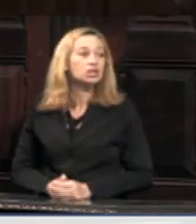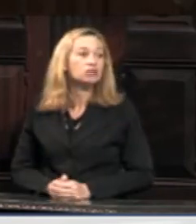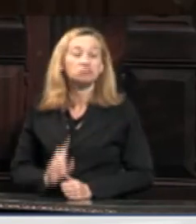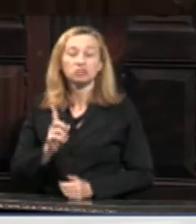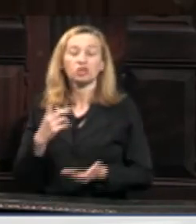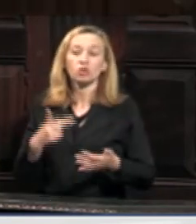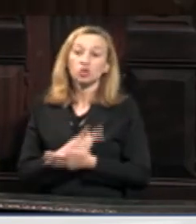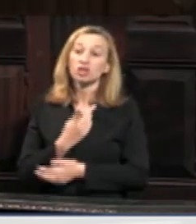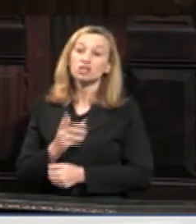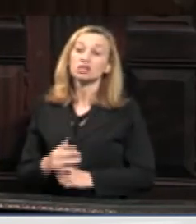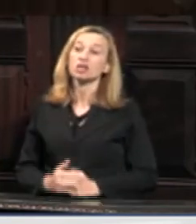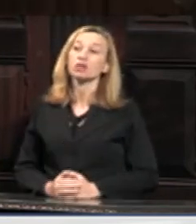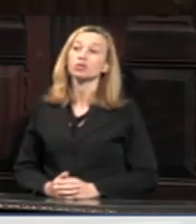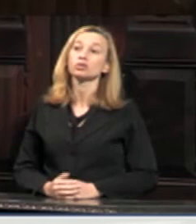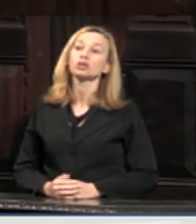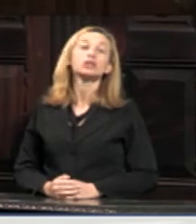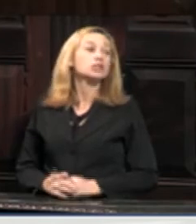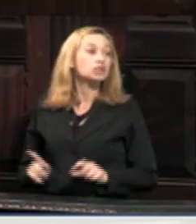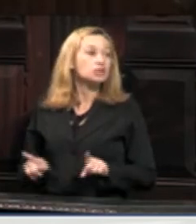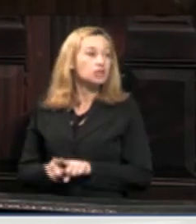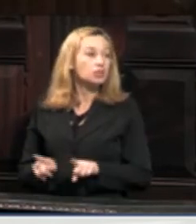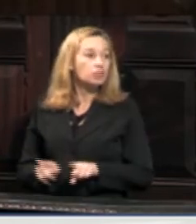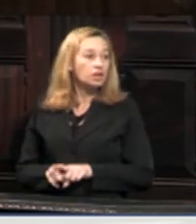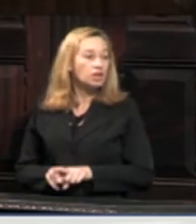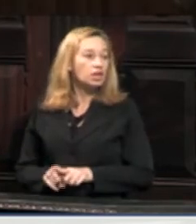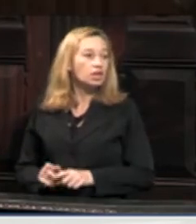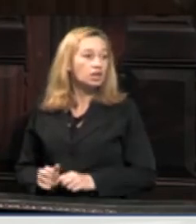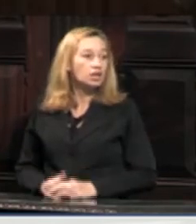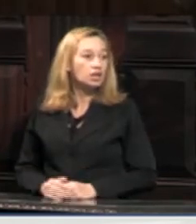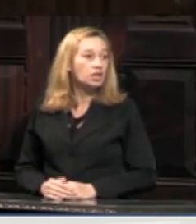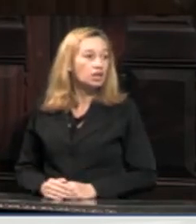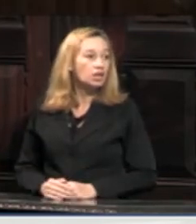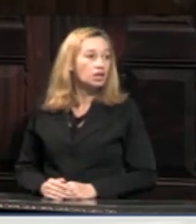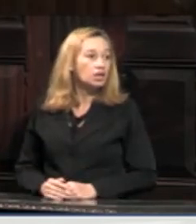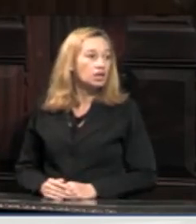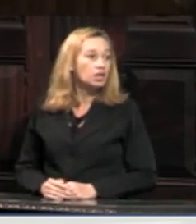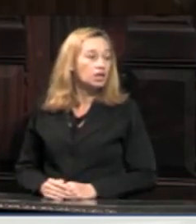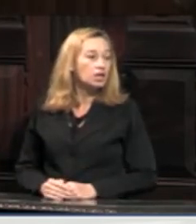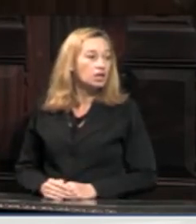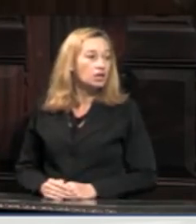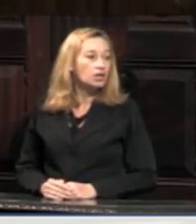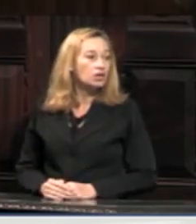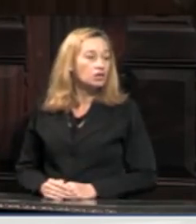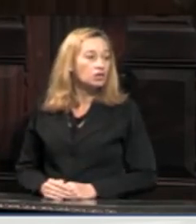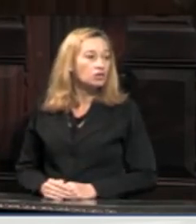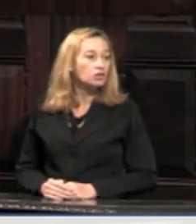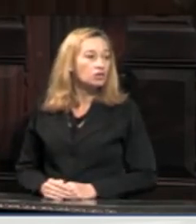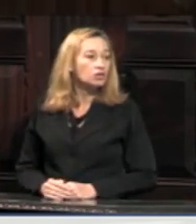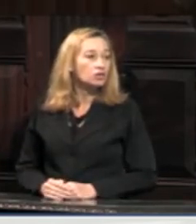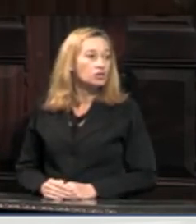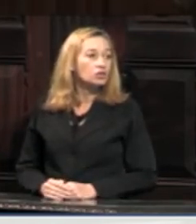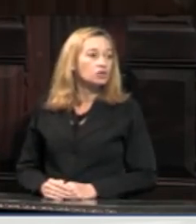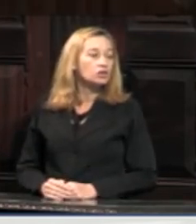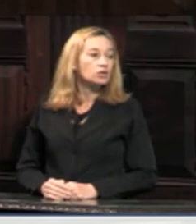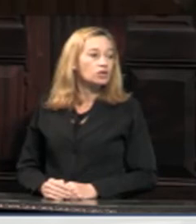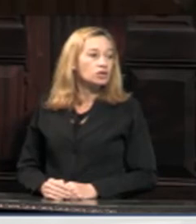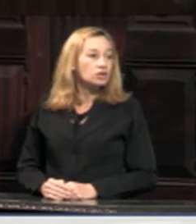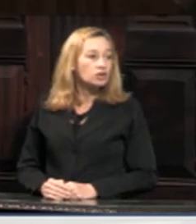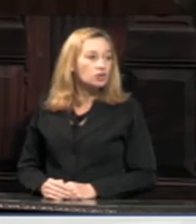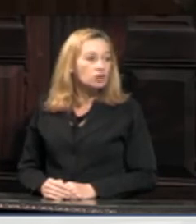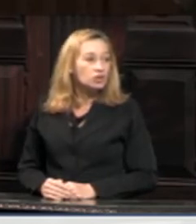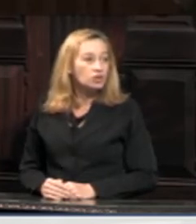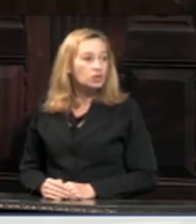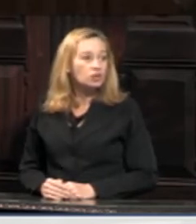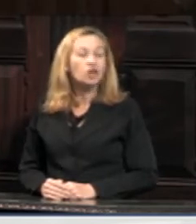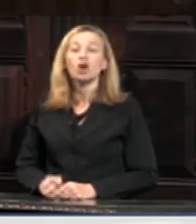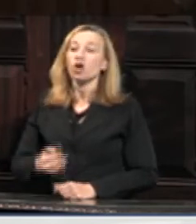aconteceu. Não só isso não aconteceu, como o candidato Aécio Neves do PSDB, nato contínuo à homologação dos resultados, começou